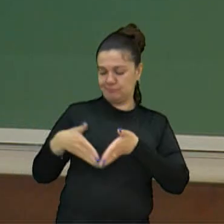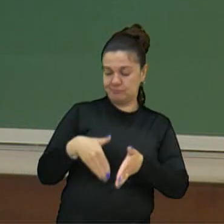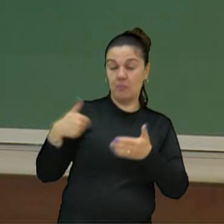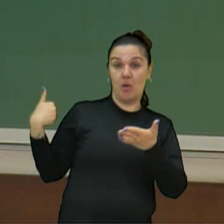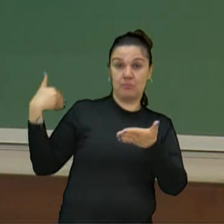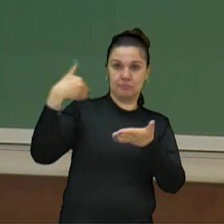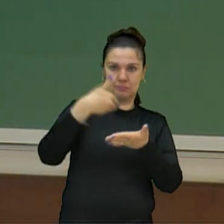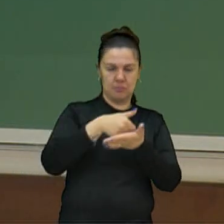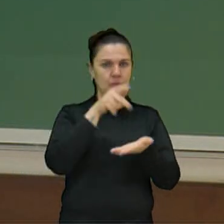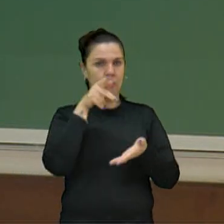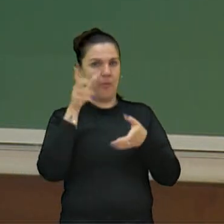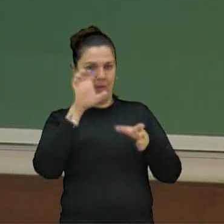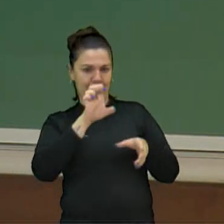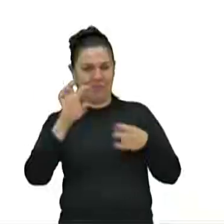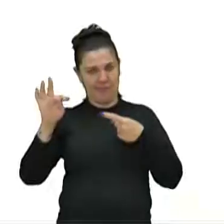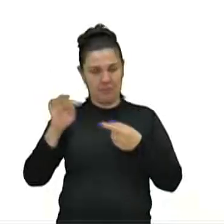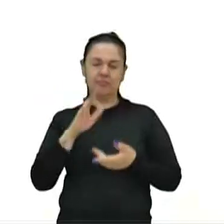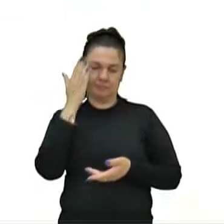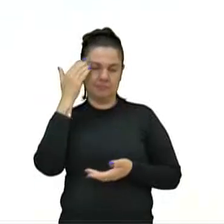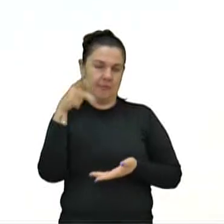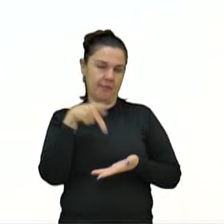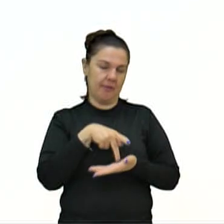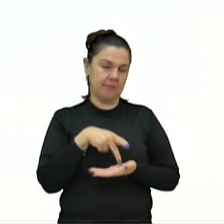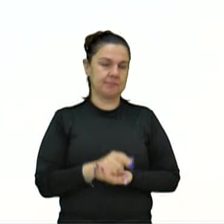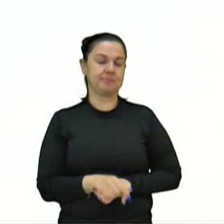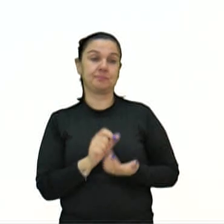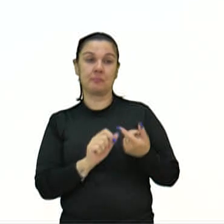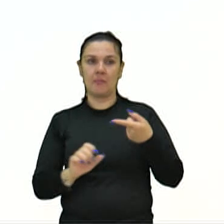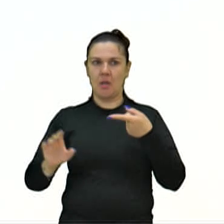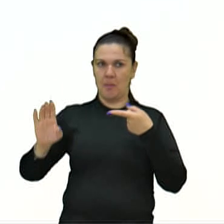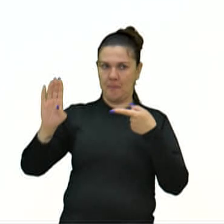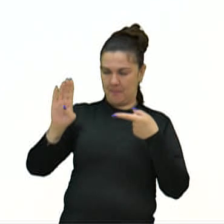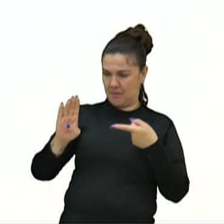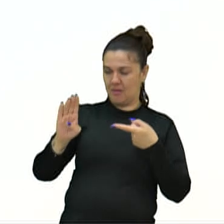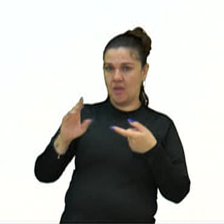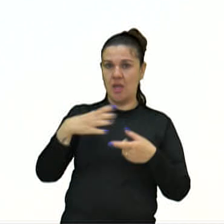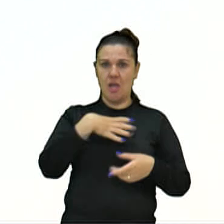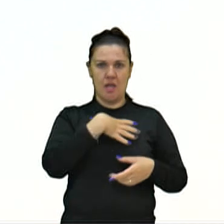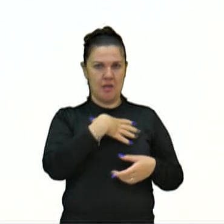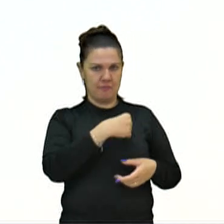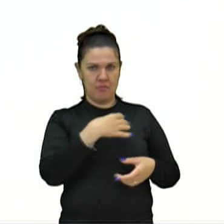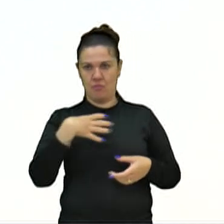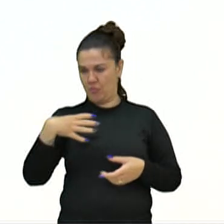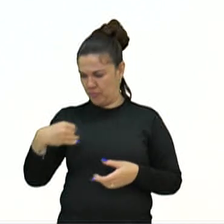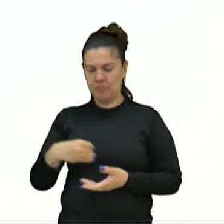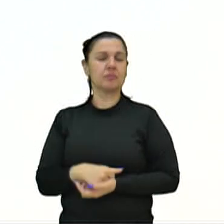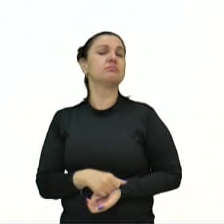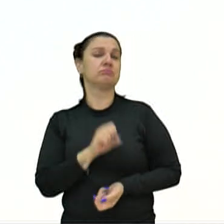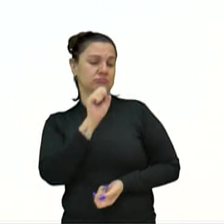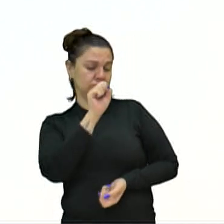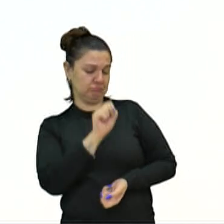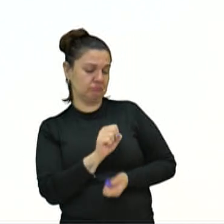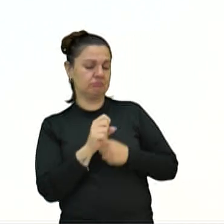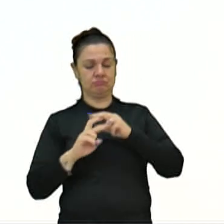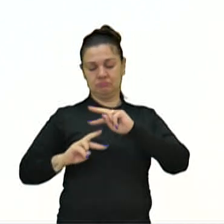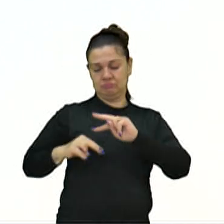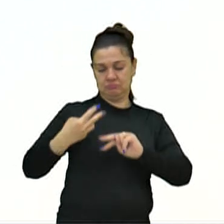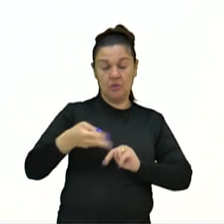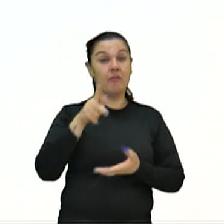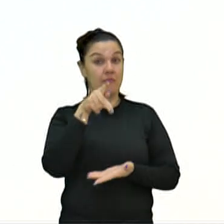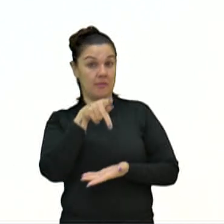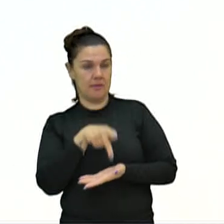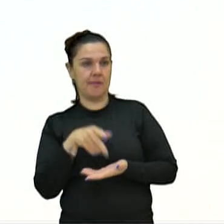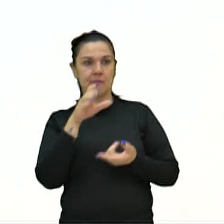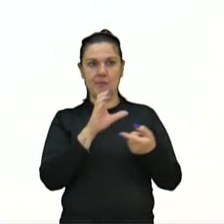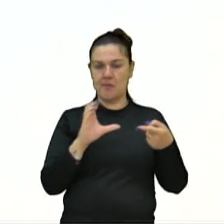Então você sabe que é verdadeiro. Letra B, a biogênese, um ser vivo descende de outro ser vivo? Verdade também. Letra C, para